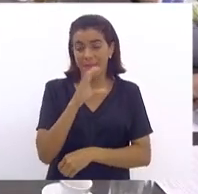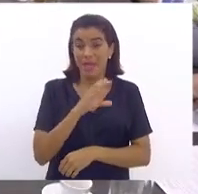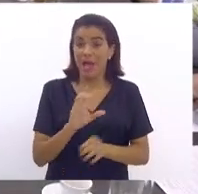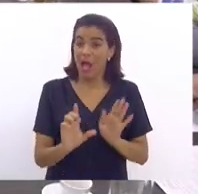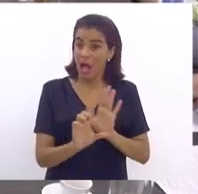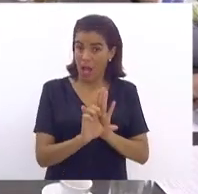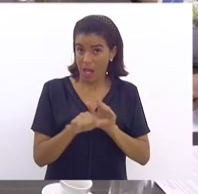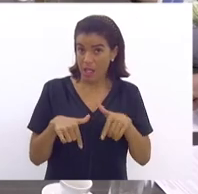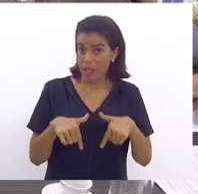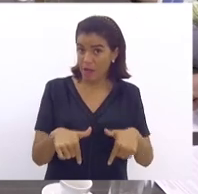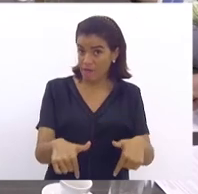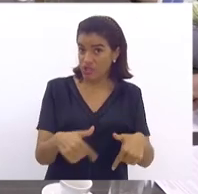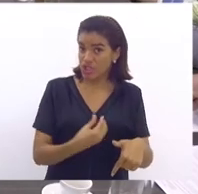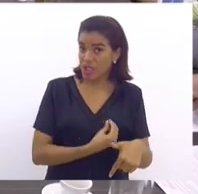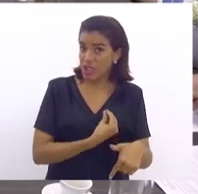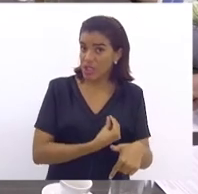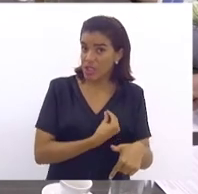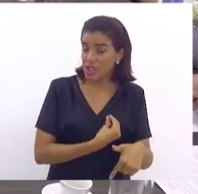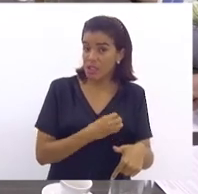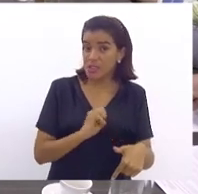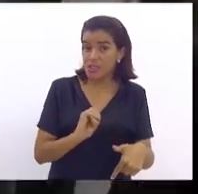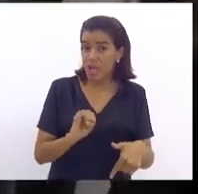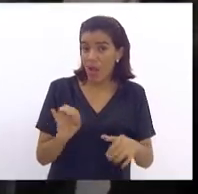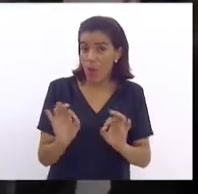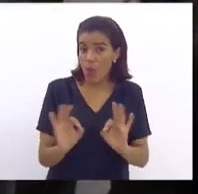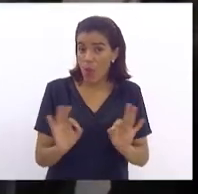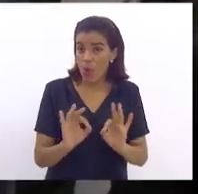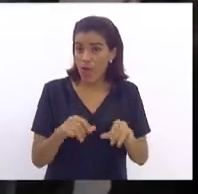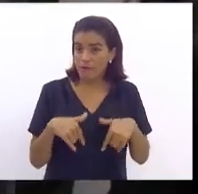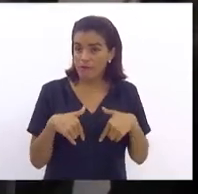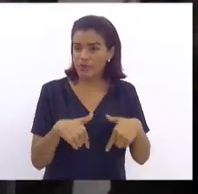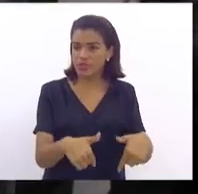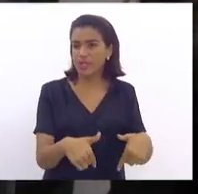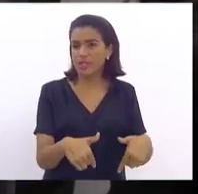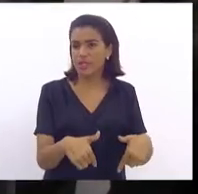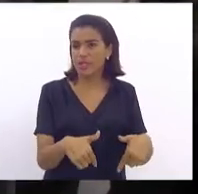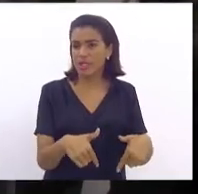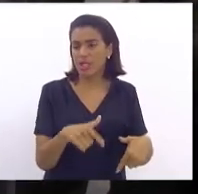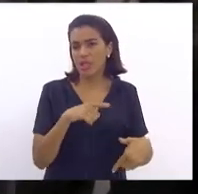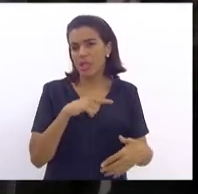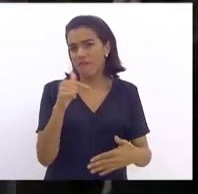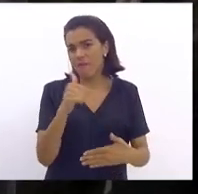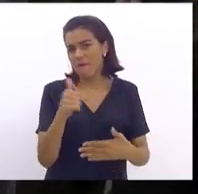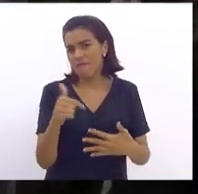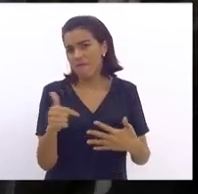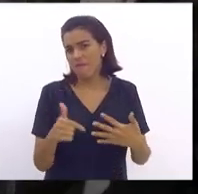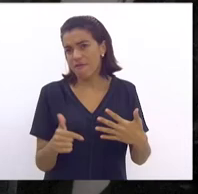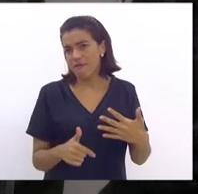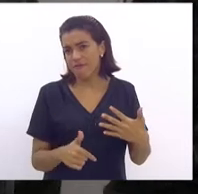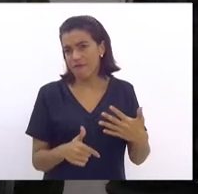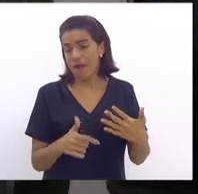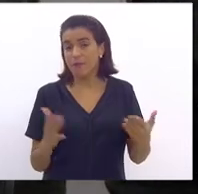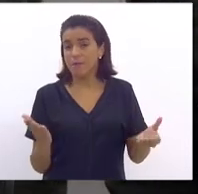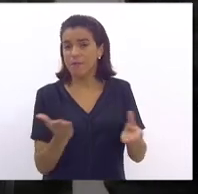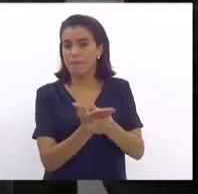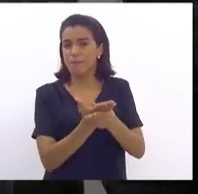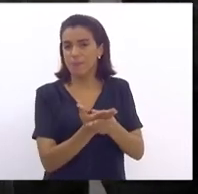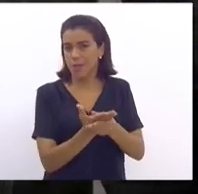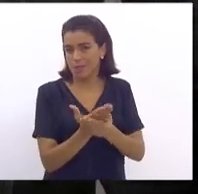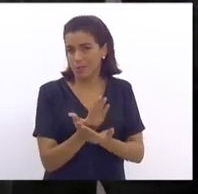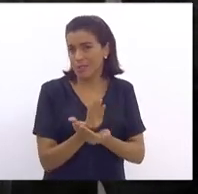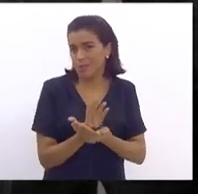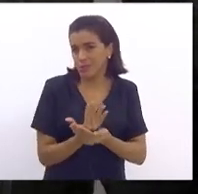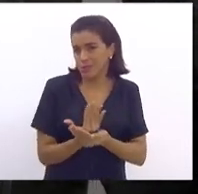está vigente. Tá. Se ela não tivesse vigente, nós tivemos inúmeros processos na UERJ,